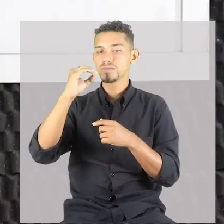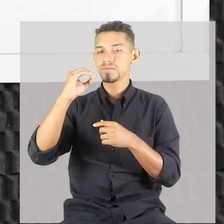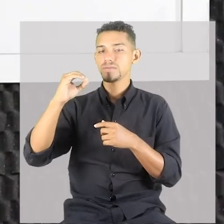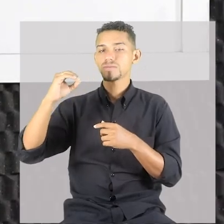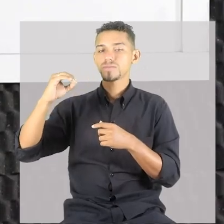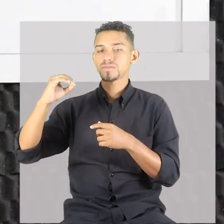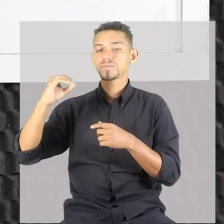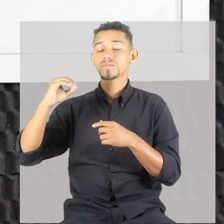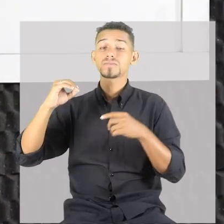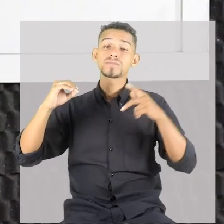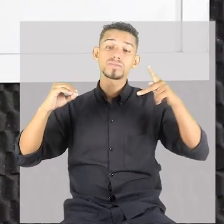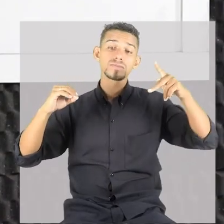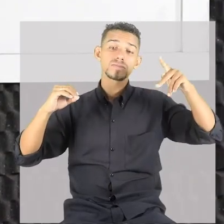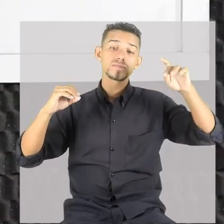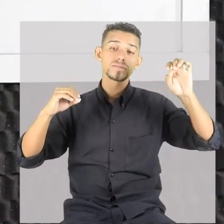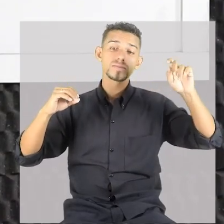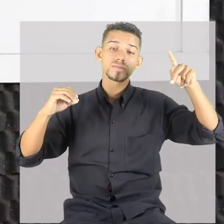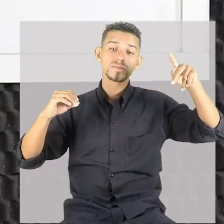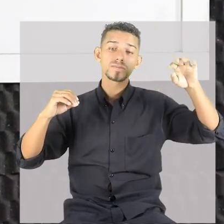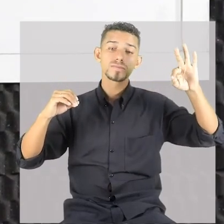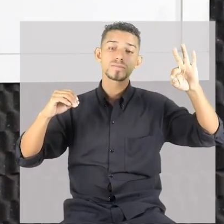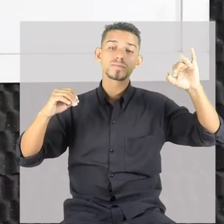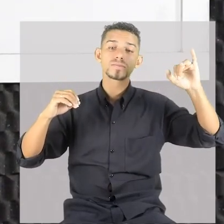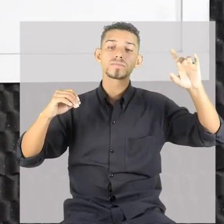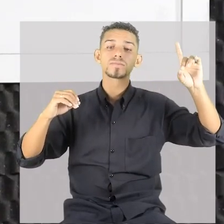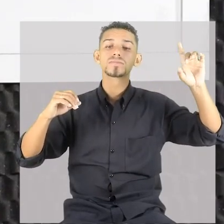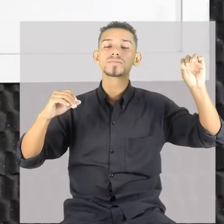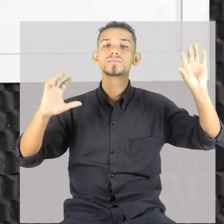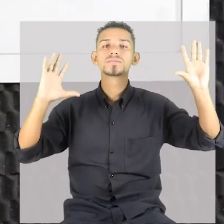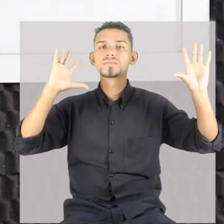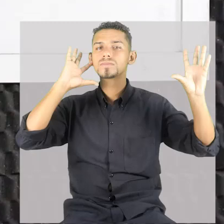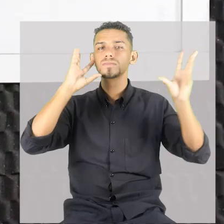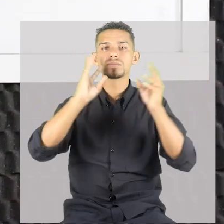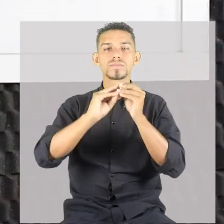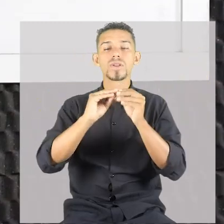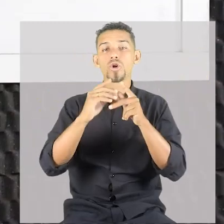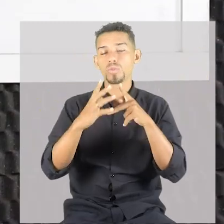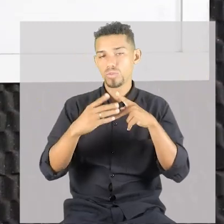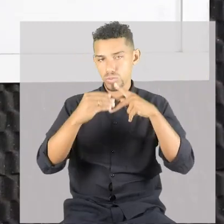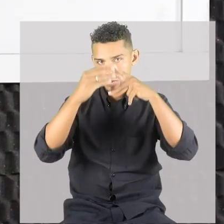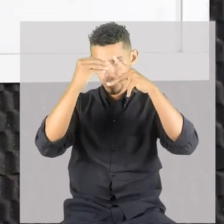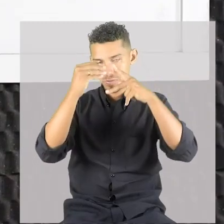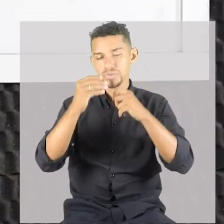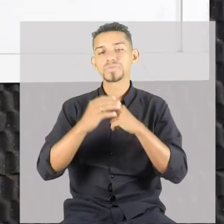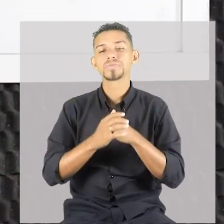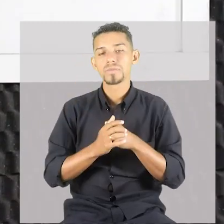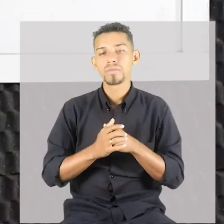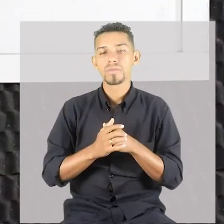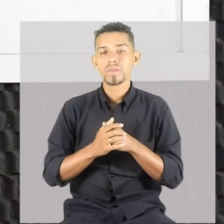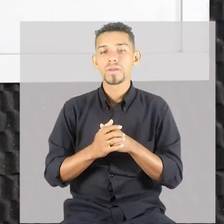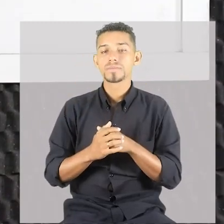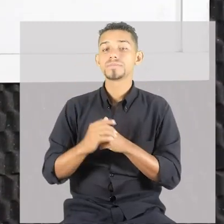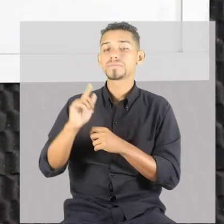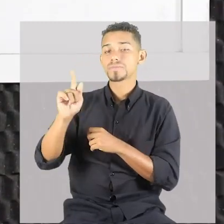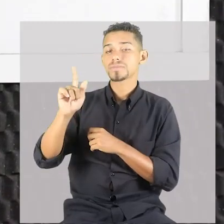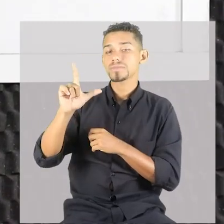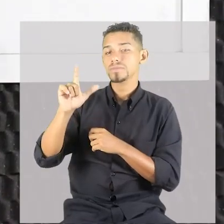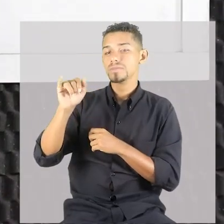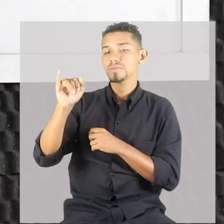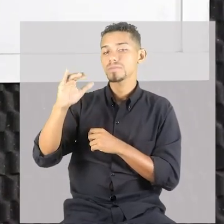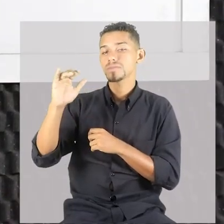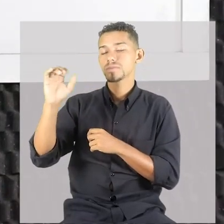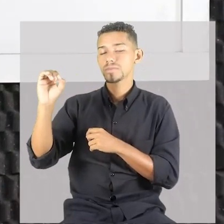e peptídeo lembra o que você? Proteína, exatamente. E esse glicano lembra glicídio, né, que